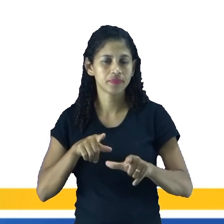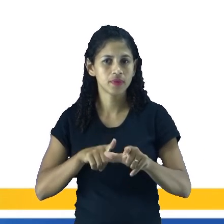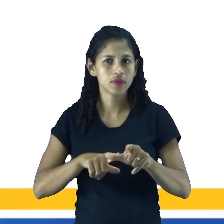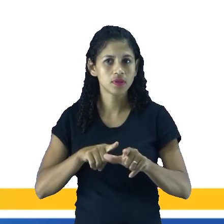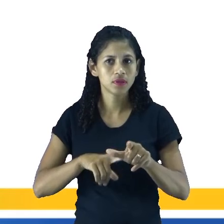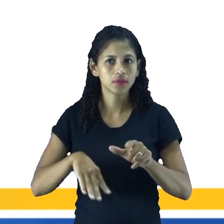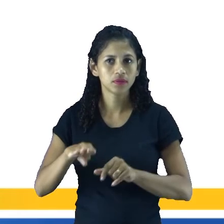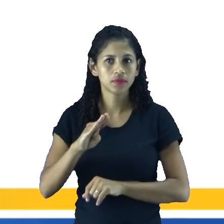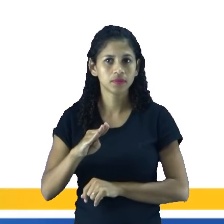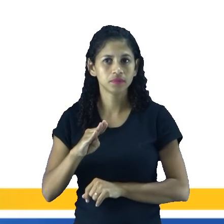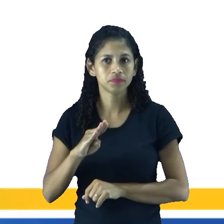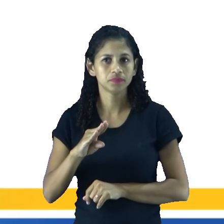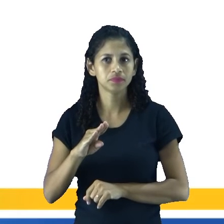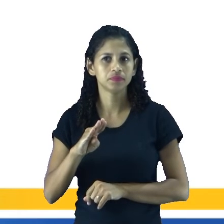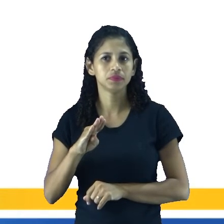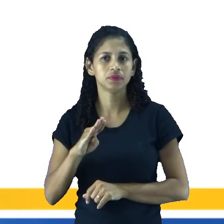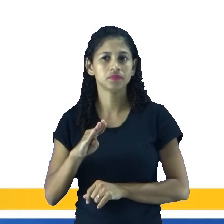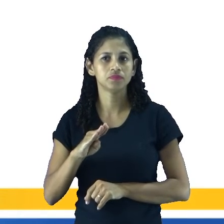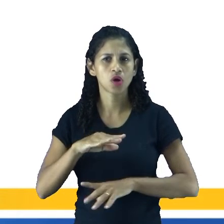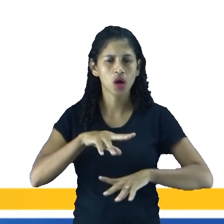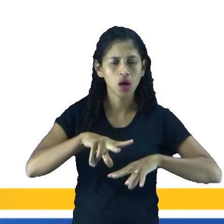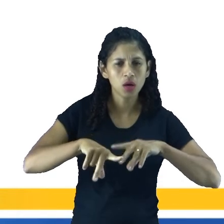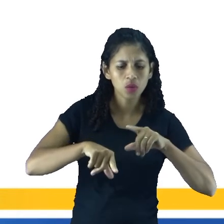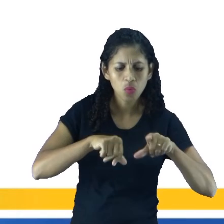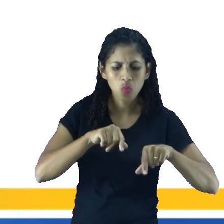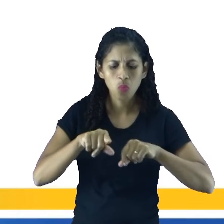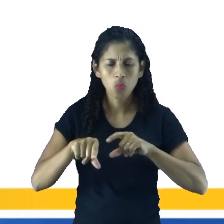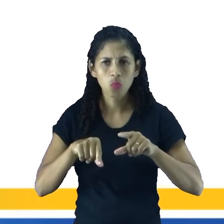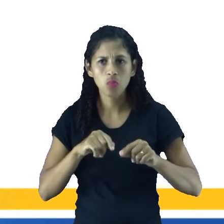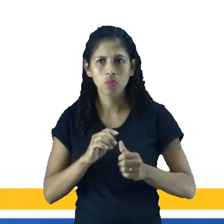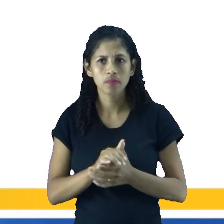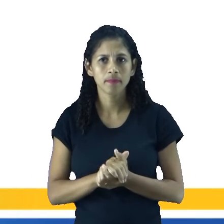Letra B, catação e decantação.